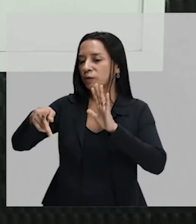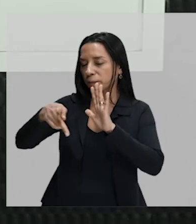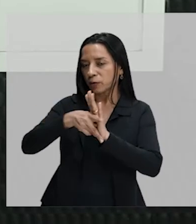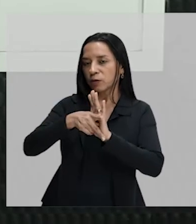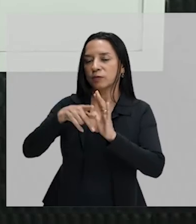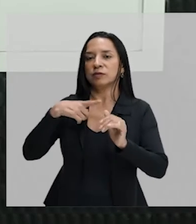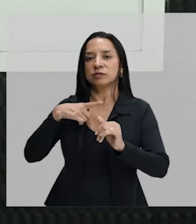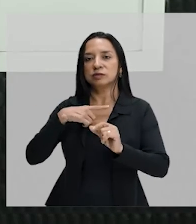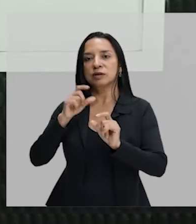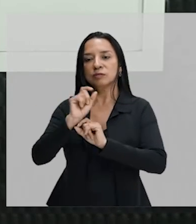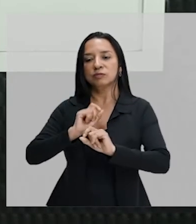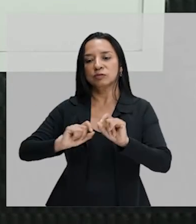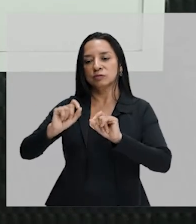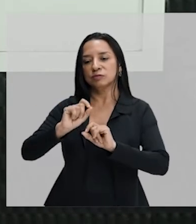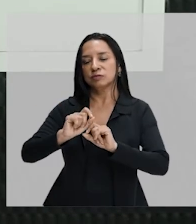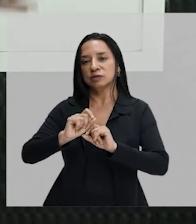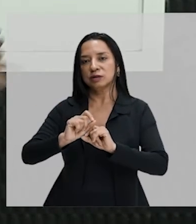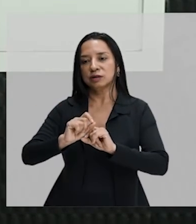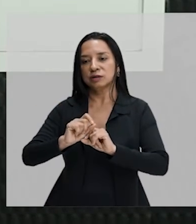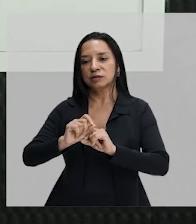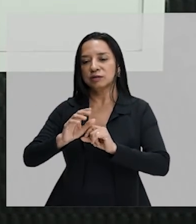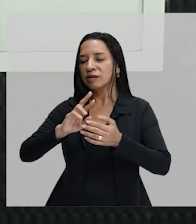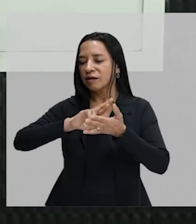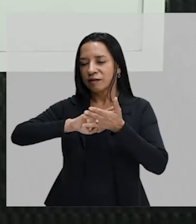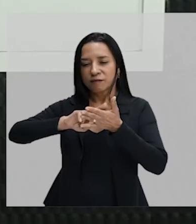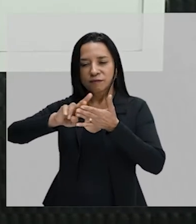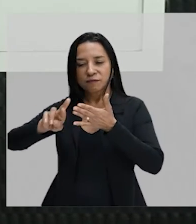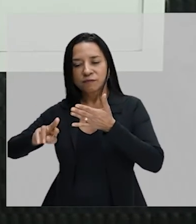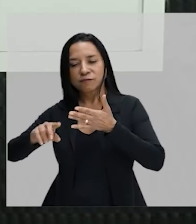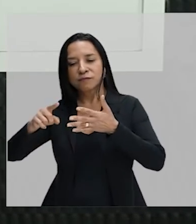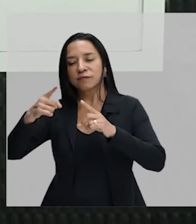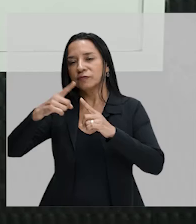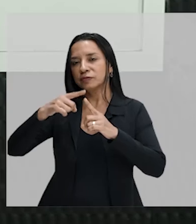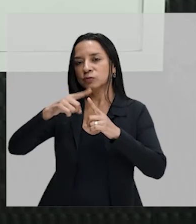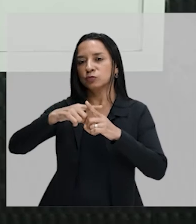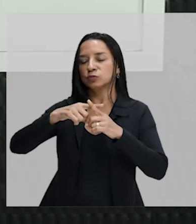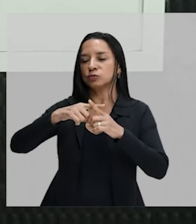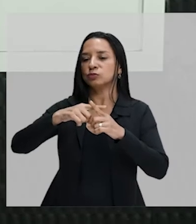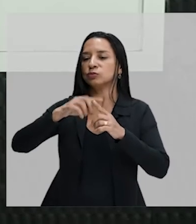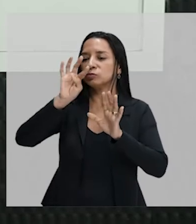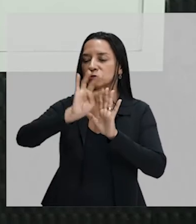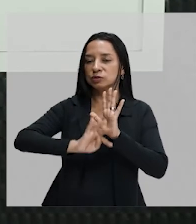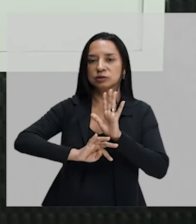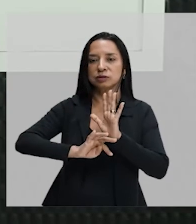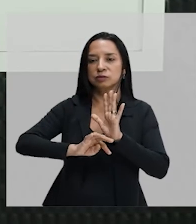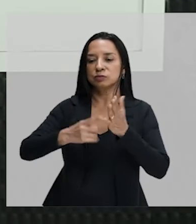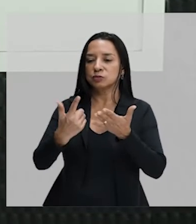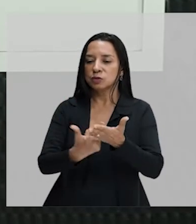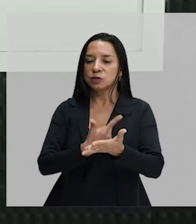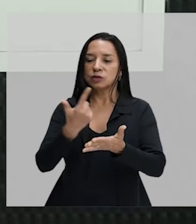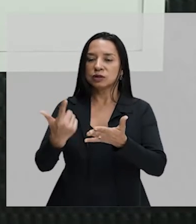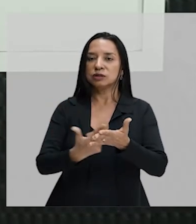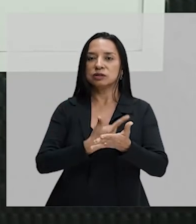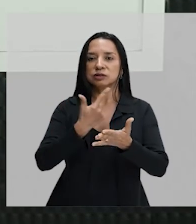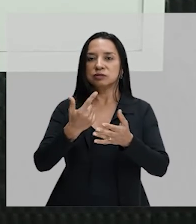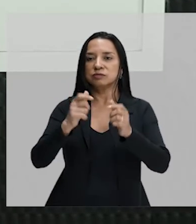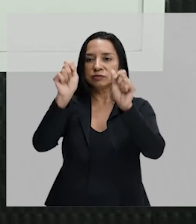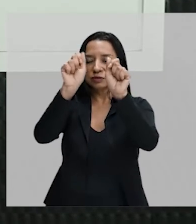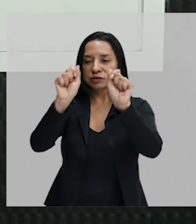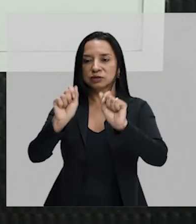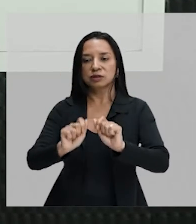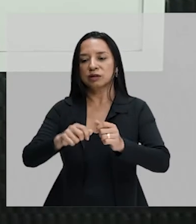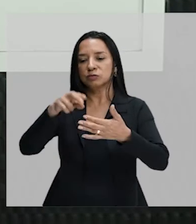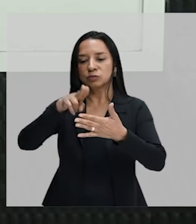temos ali, né, prosa, verso, novelas, aí vai. Muitos livros, muitas estátuas,